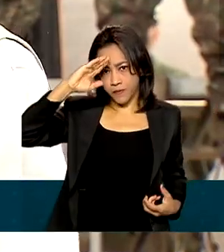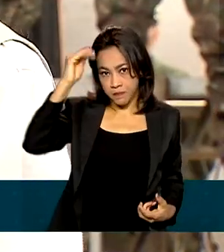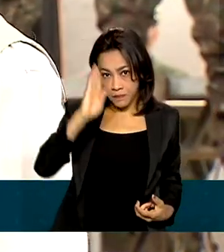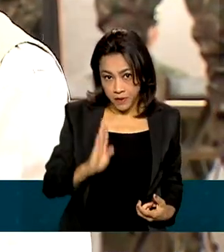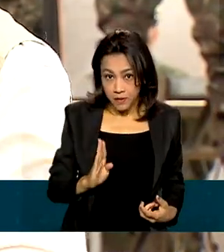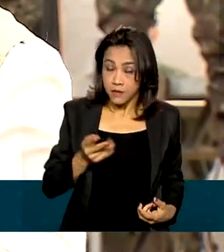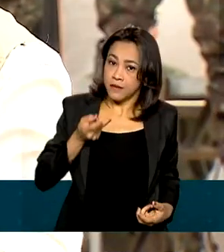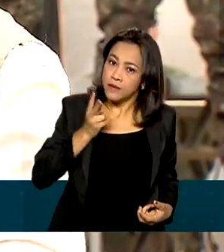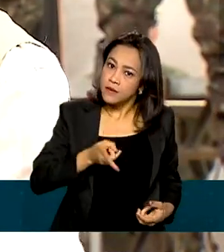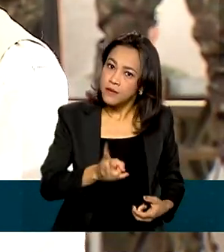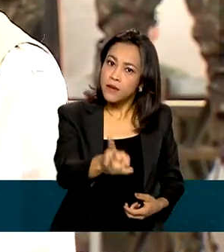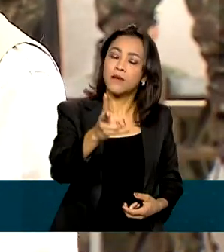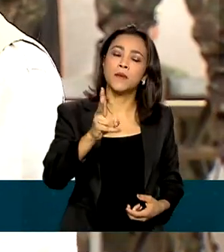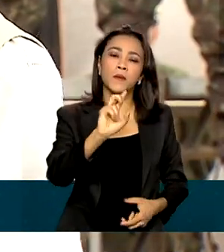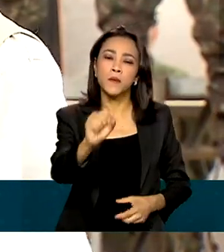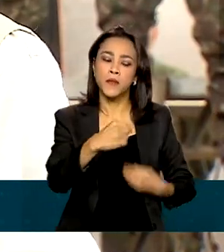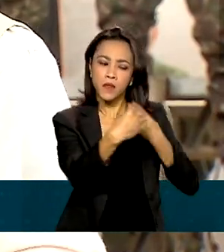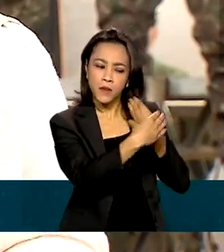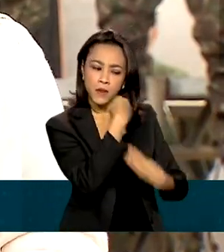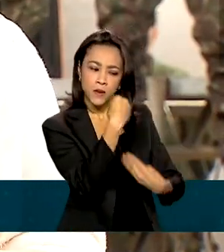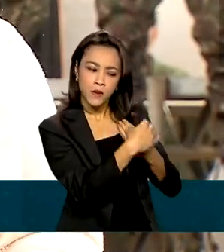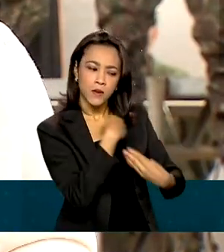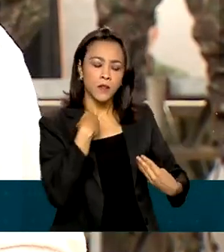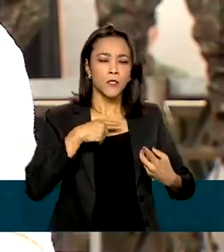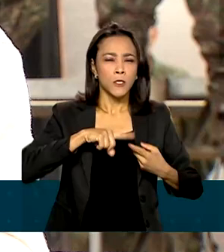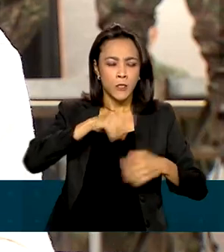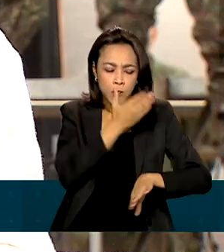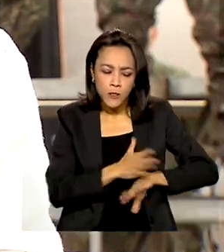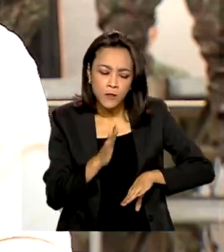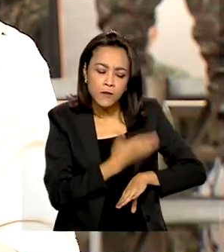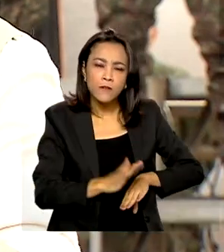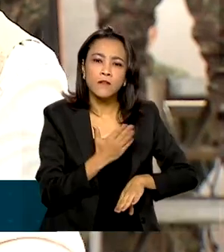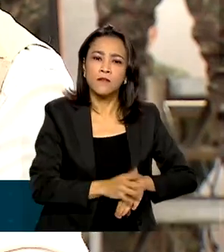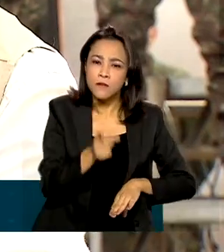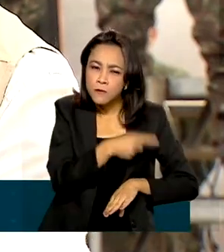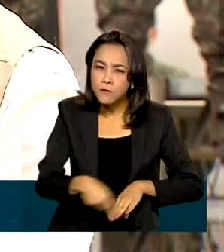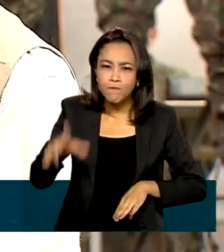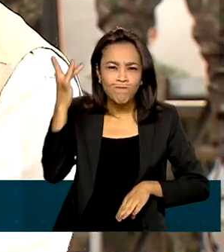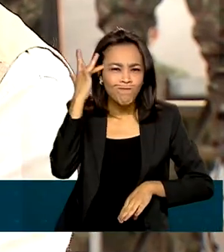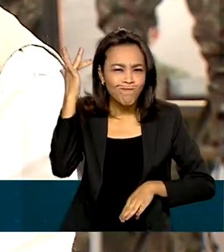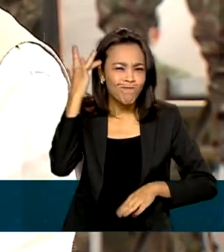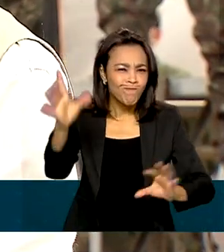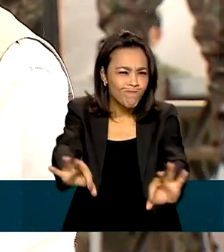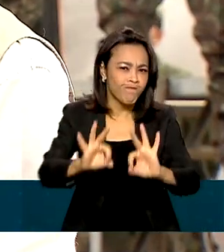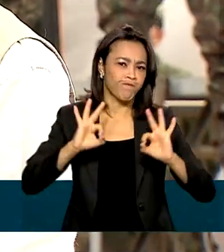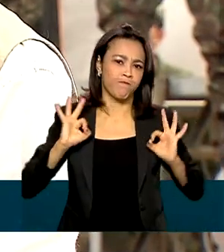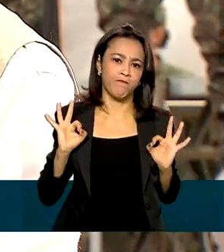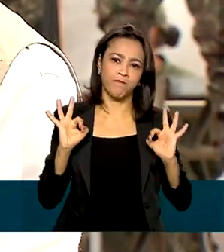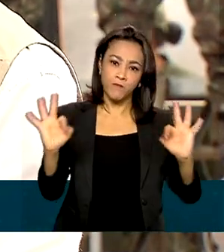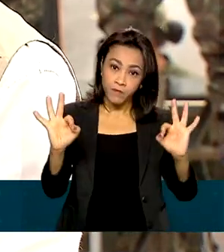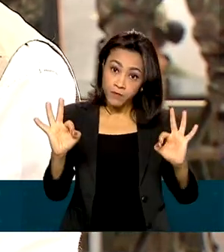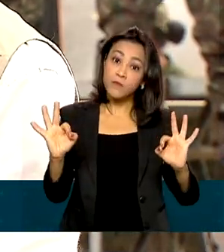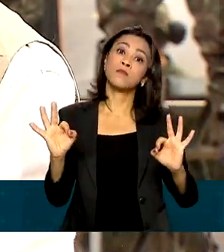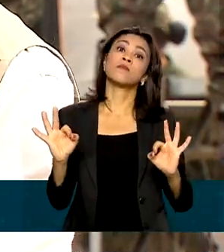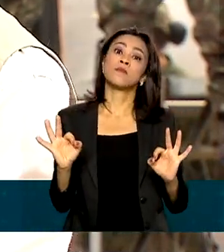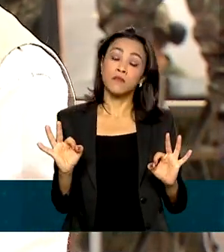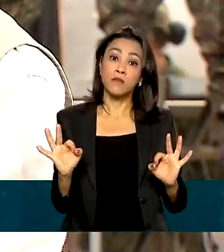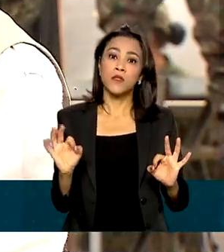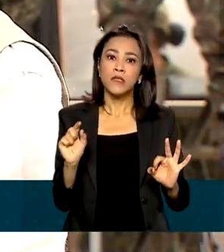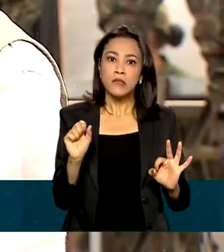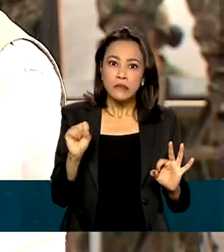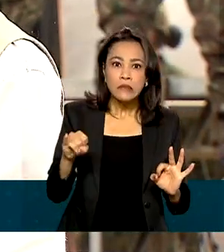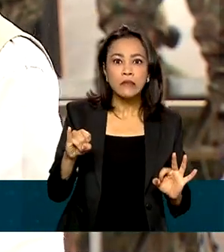sempre instruídos, capacitados, preparados para